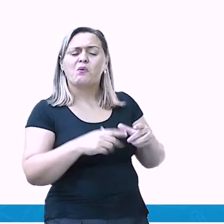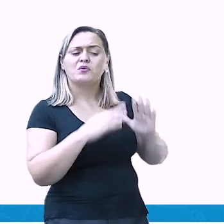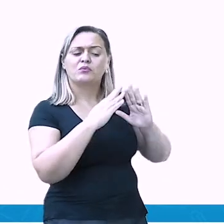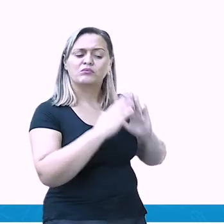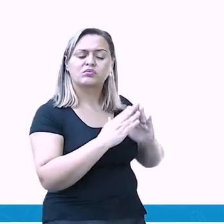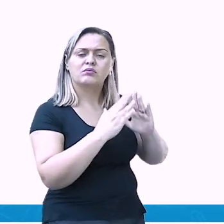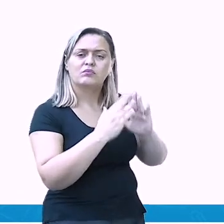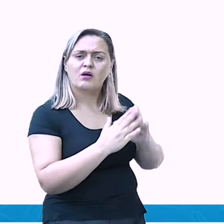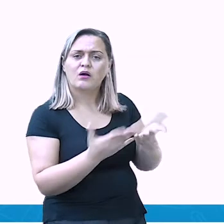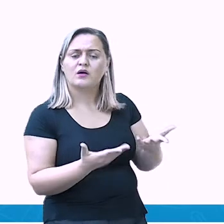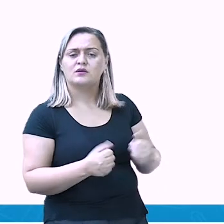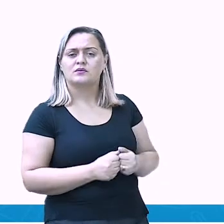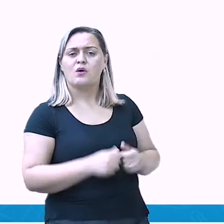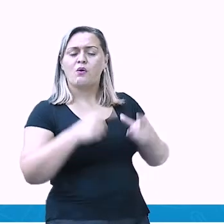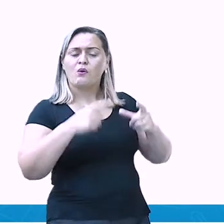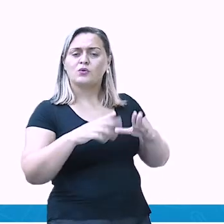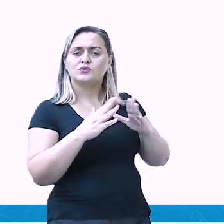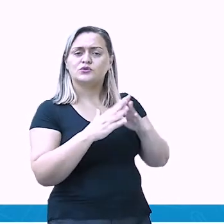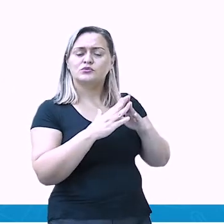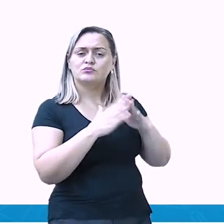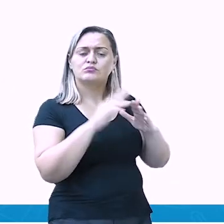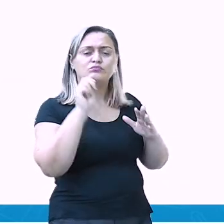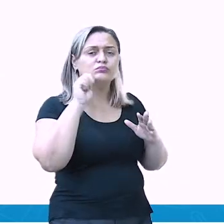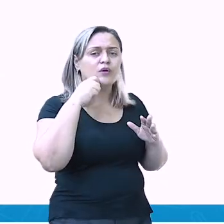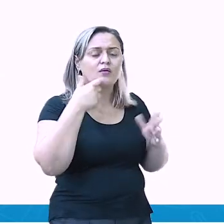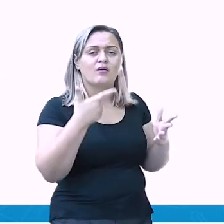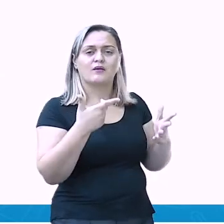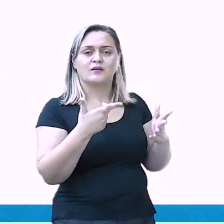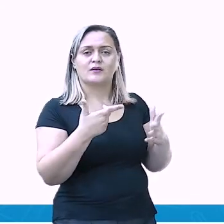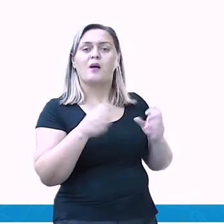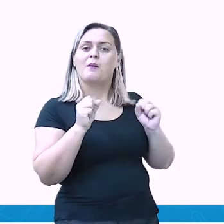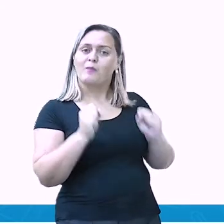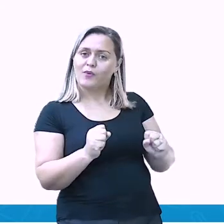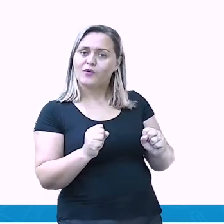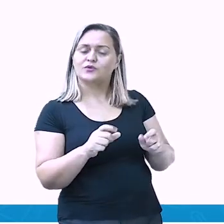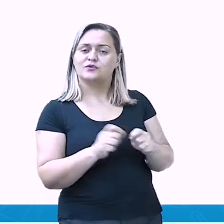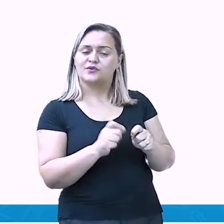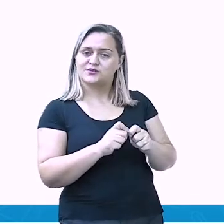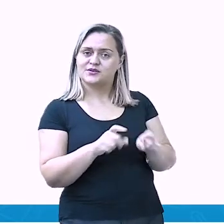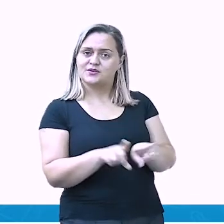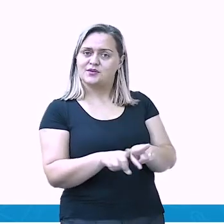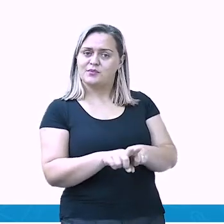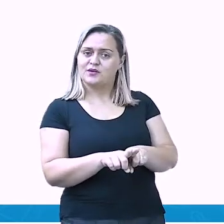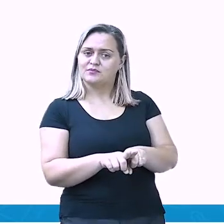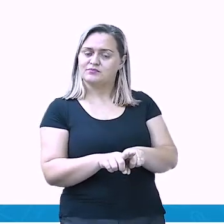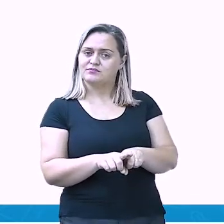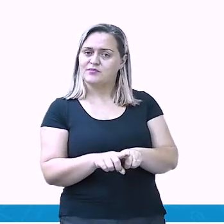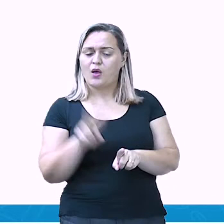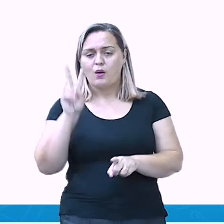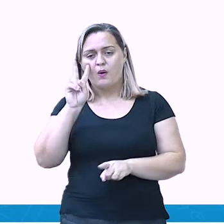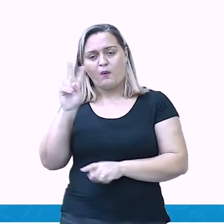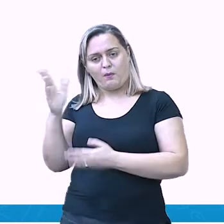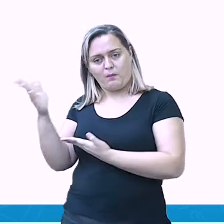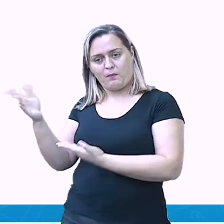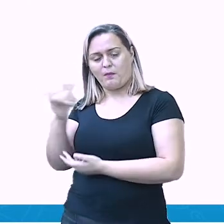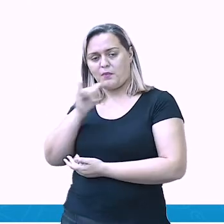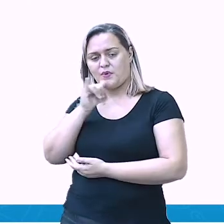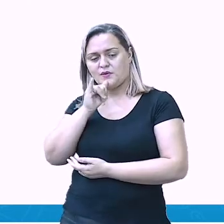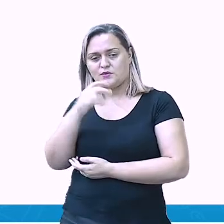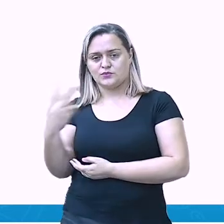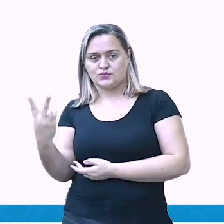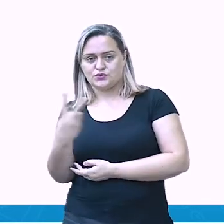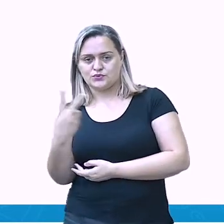uma padaria, ok? Então, nós temos aqui um falando sobre população